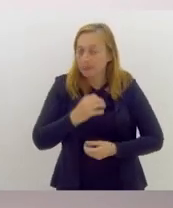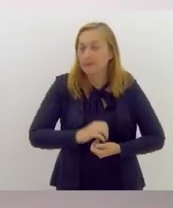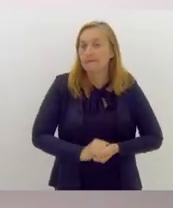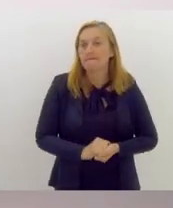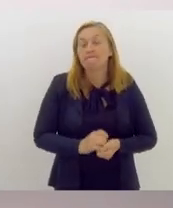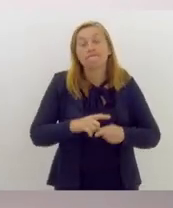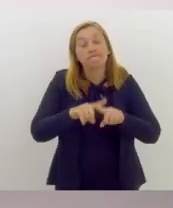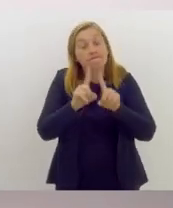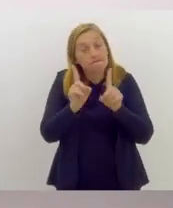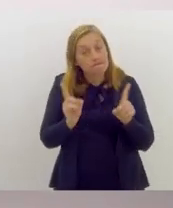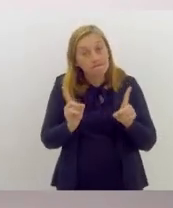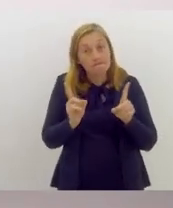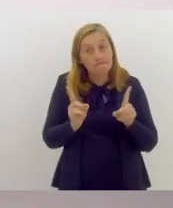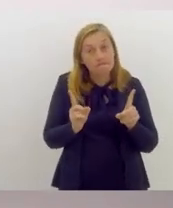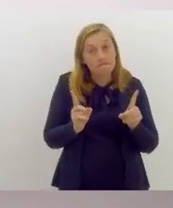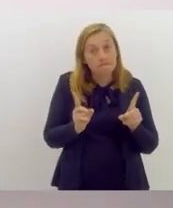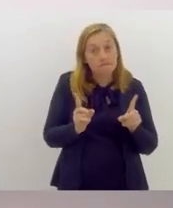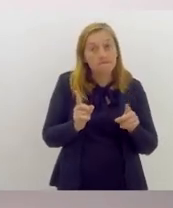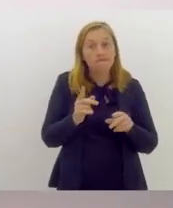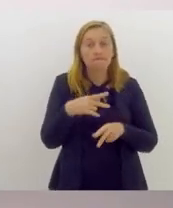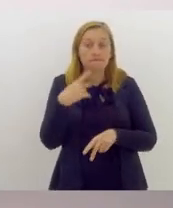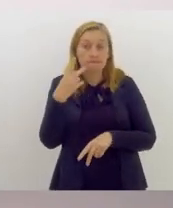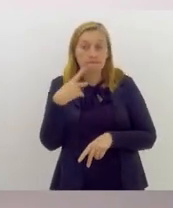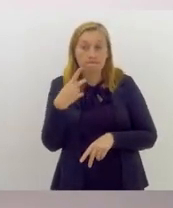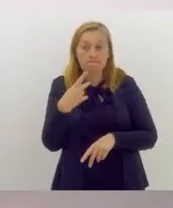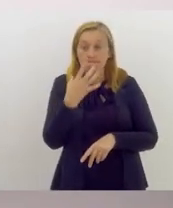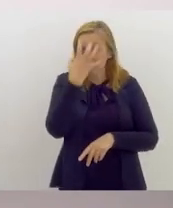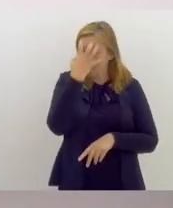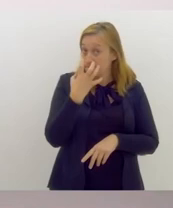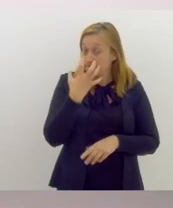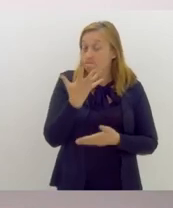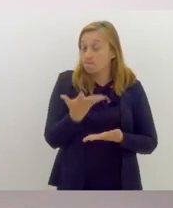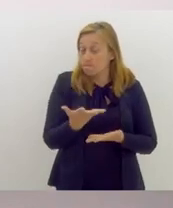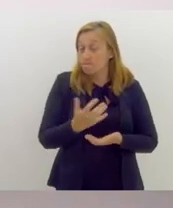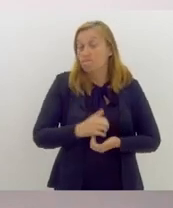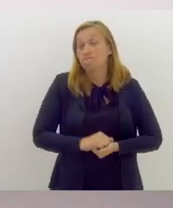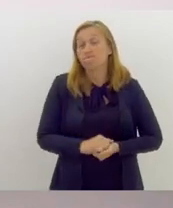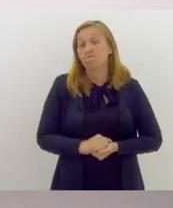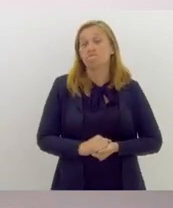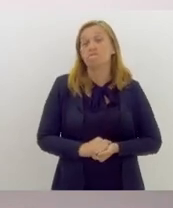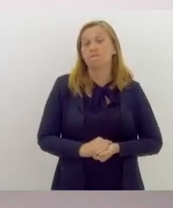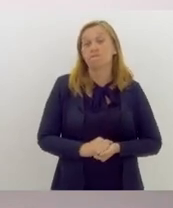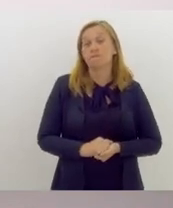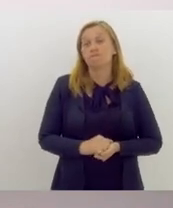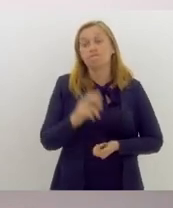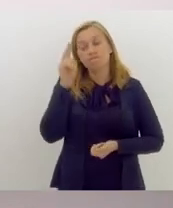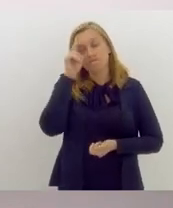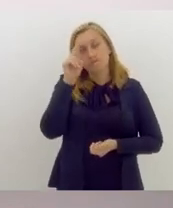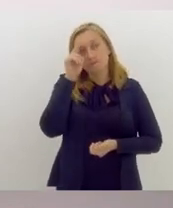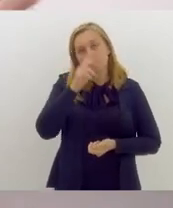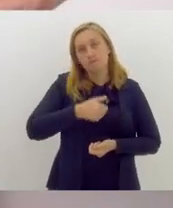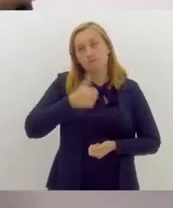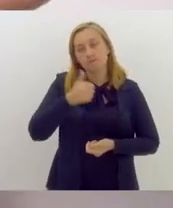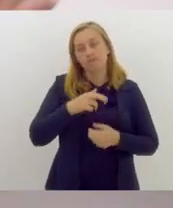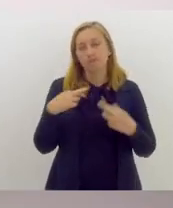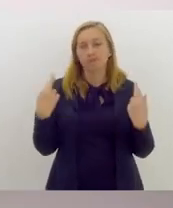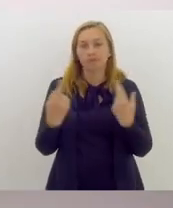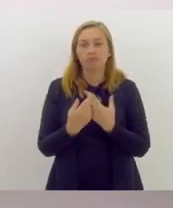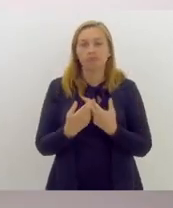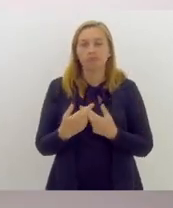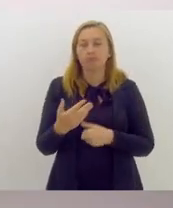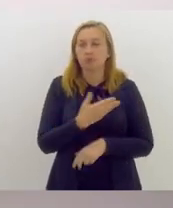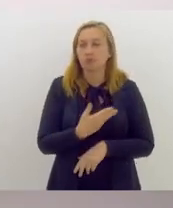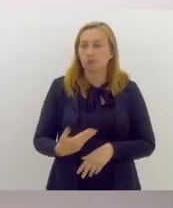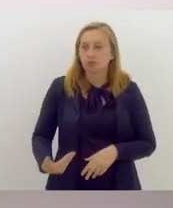mas ao mesmo tempo uma questão política gravíssima me lembra a primeira audiência pública com